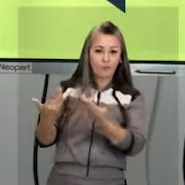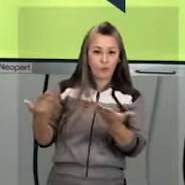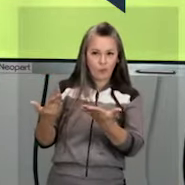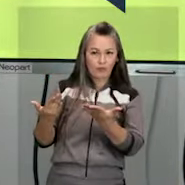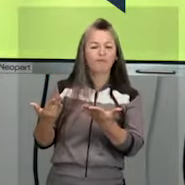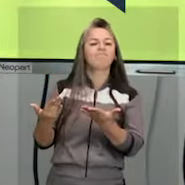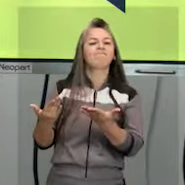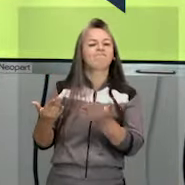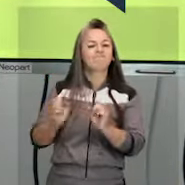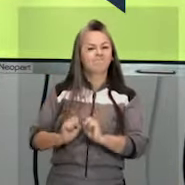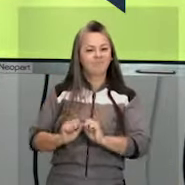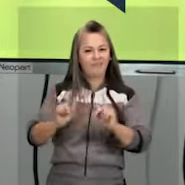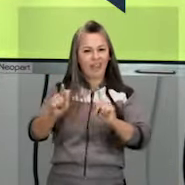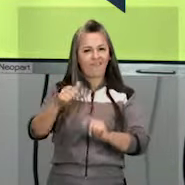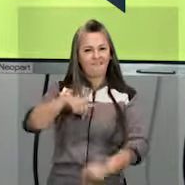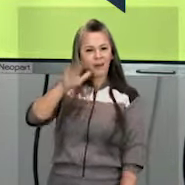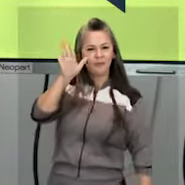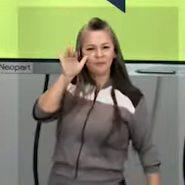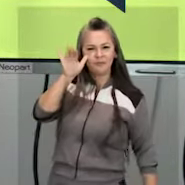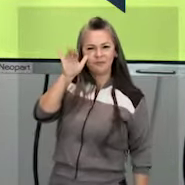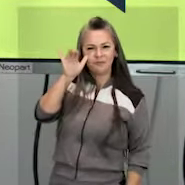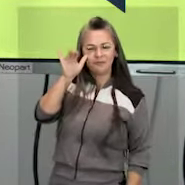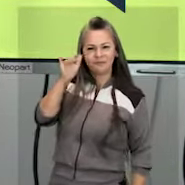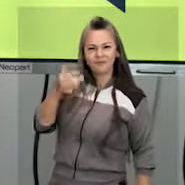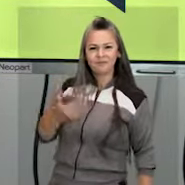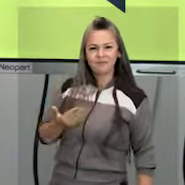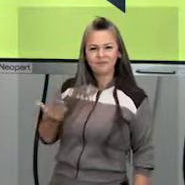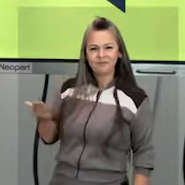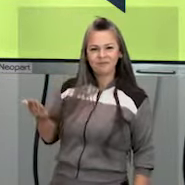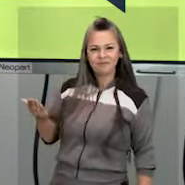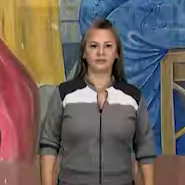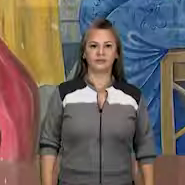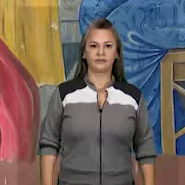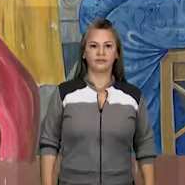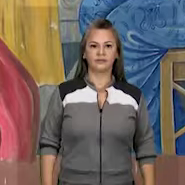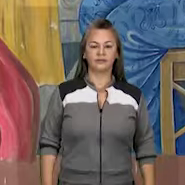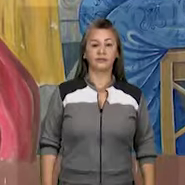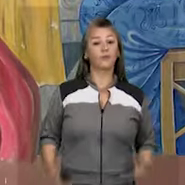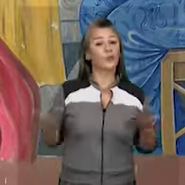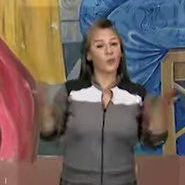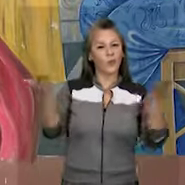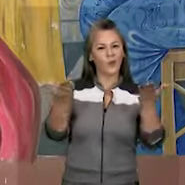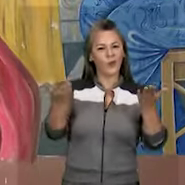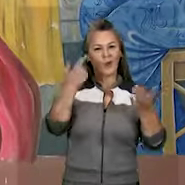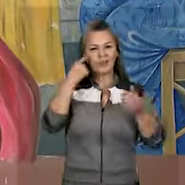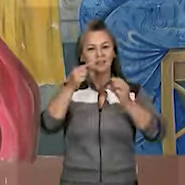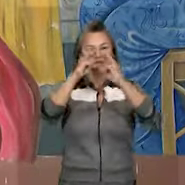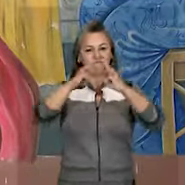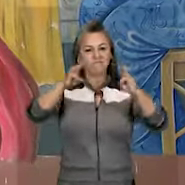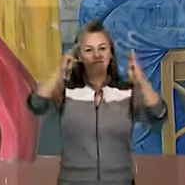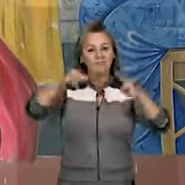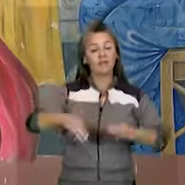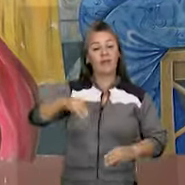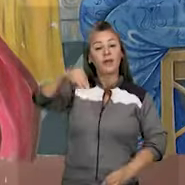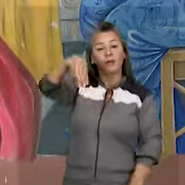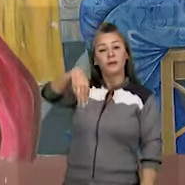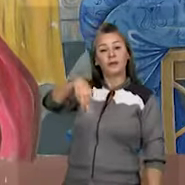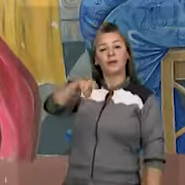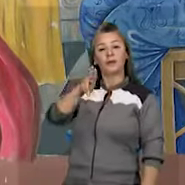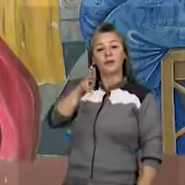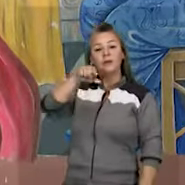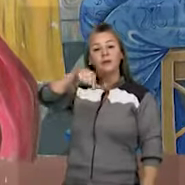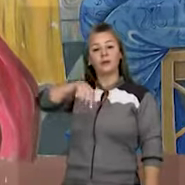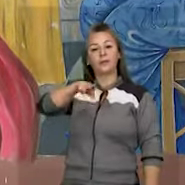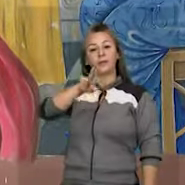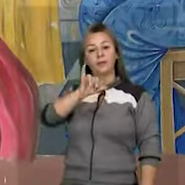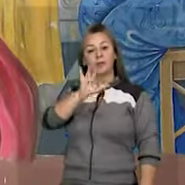ok? Então vamos lá assistir essa parte aí dessas imagens. Hoje eu estou no Muquifo, Museu dos Quilombos e Favelas